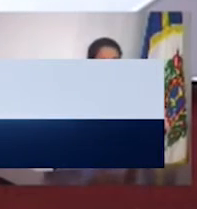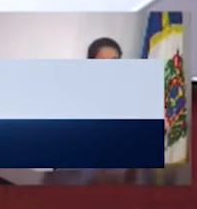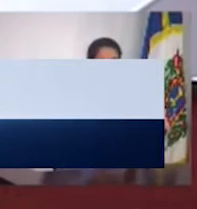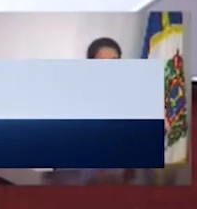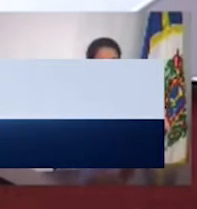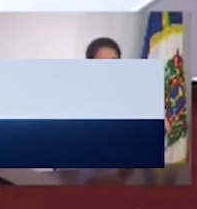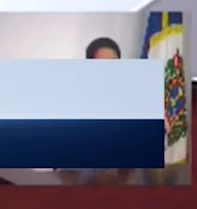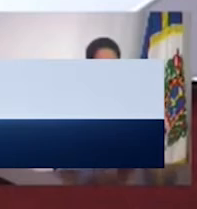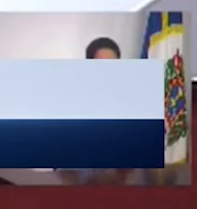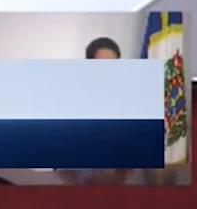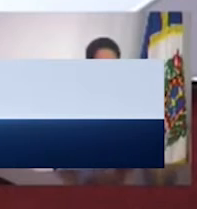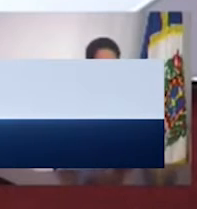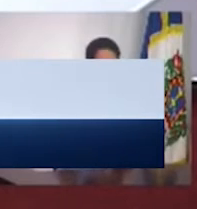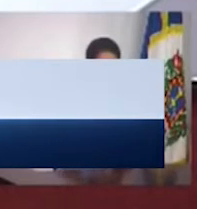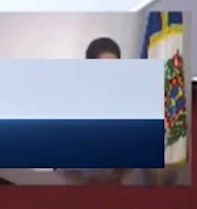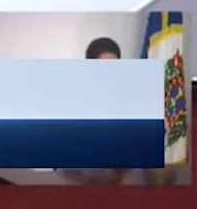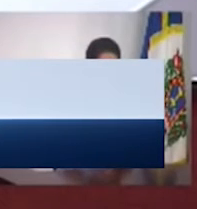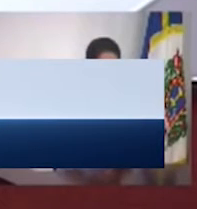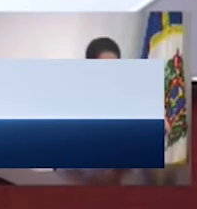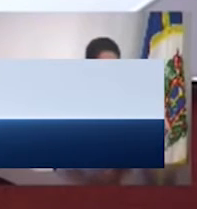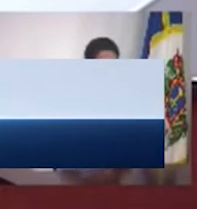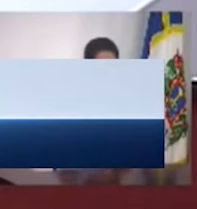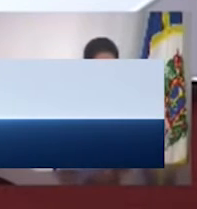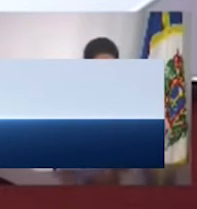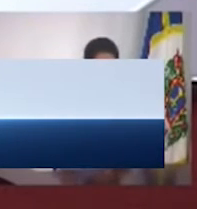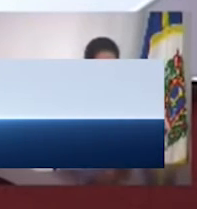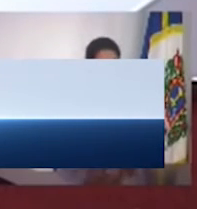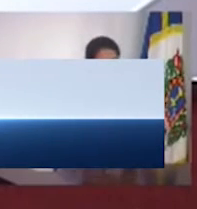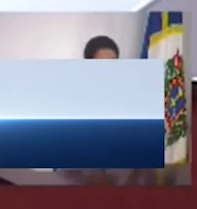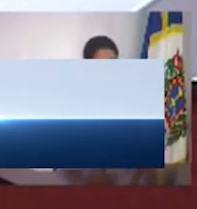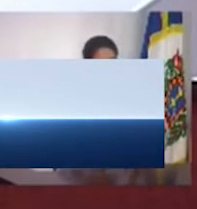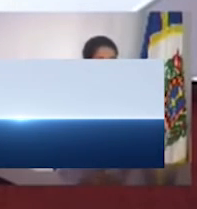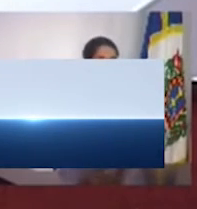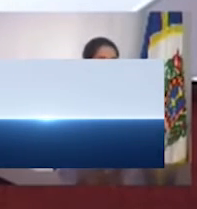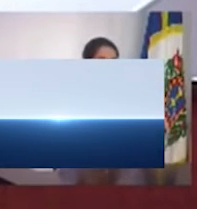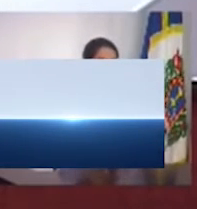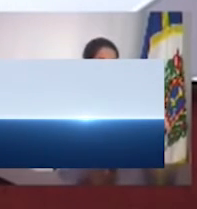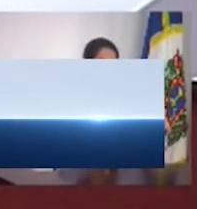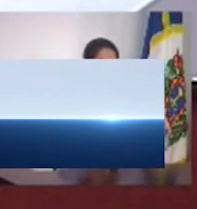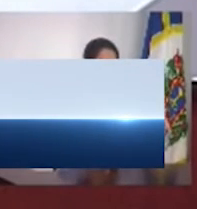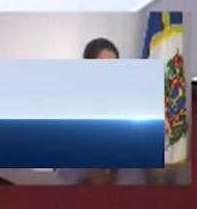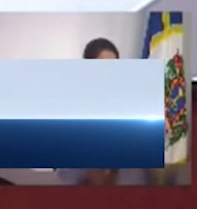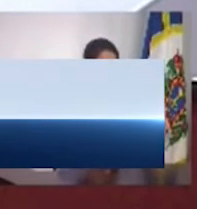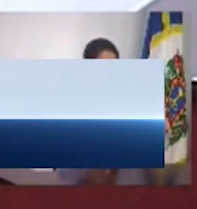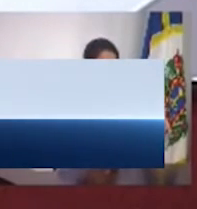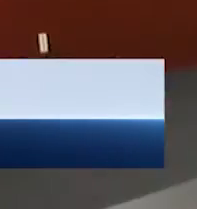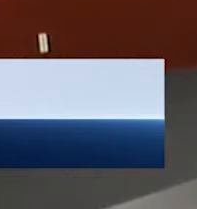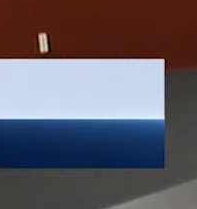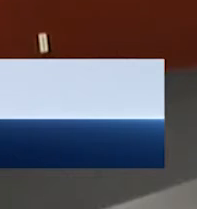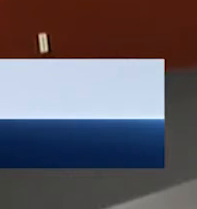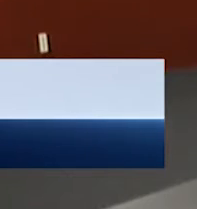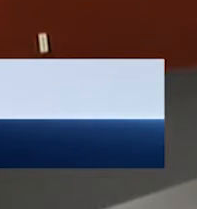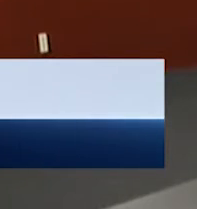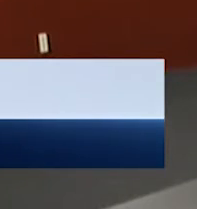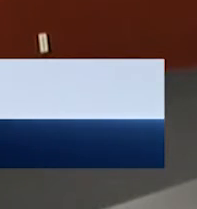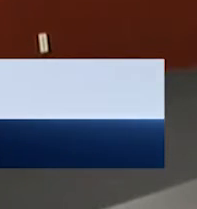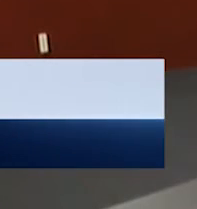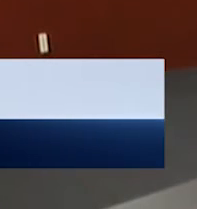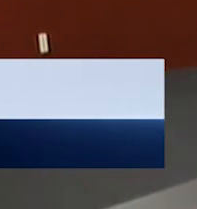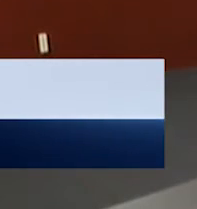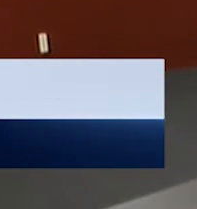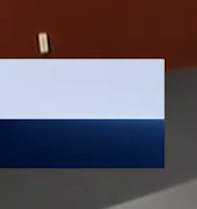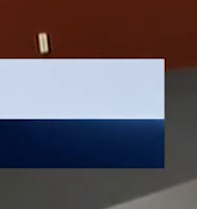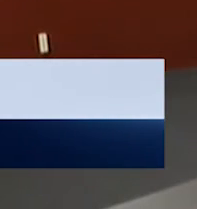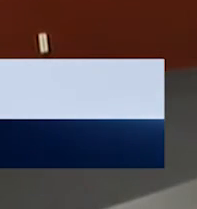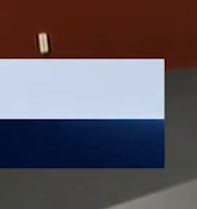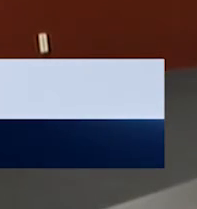lembrado pela representante do conselho municipal dos direitos da mulher carolina barbosa está com números que chamaram a atenção são muitas